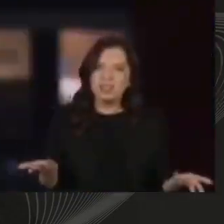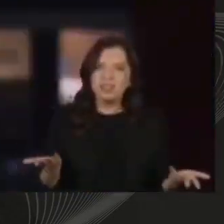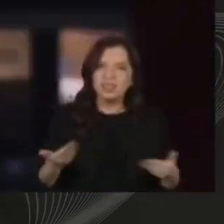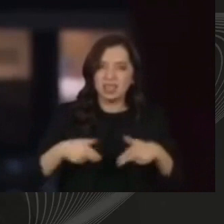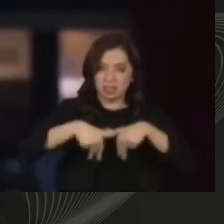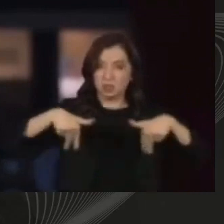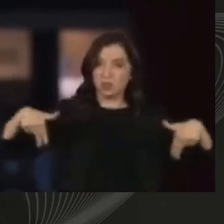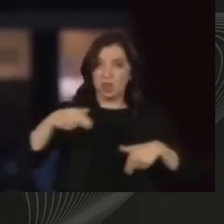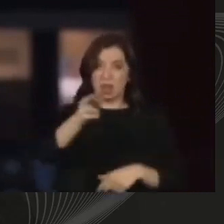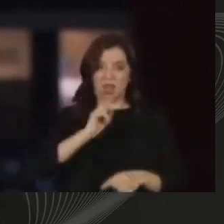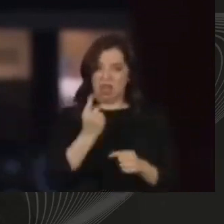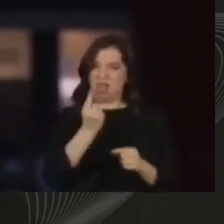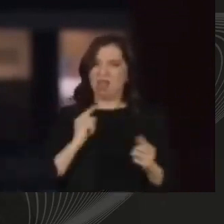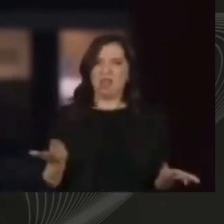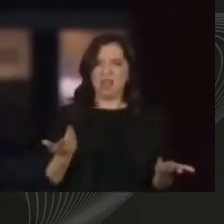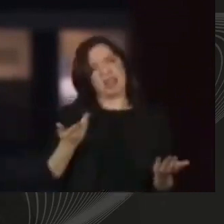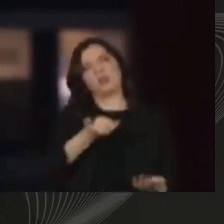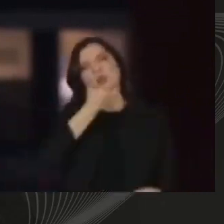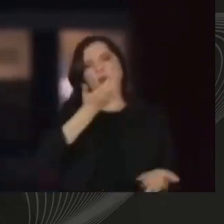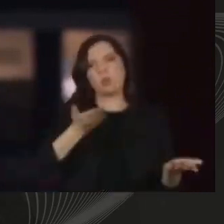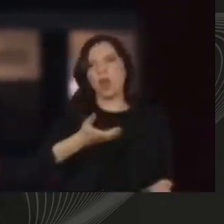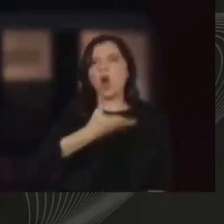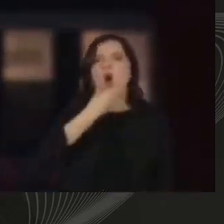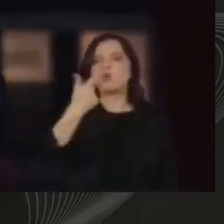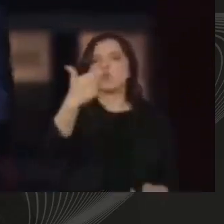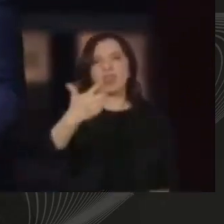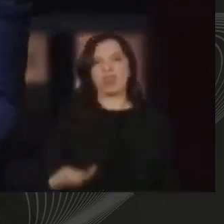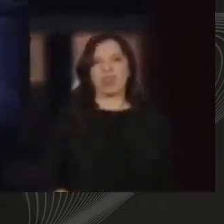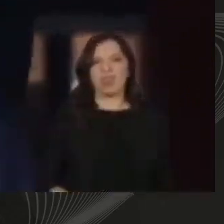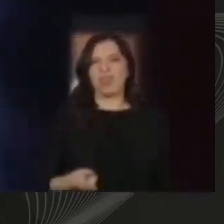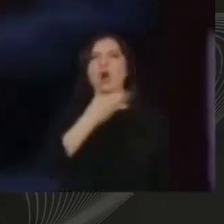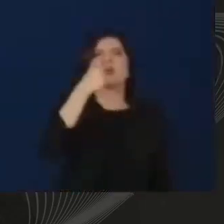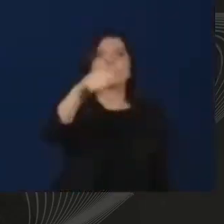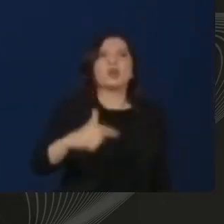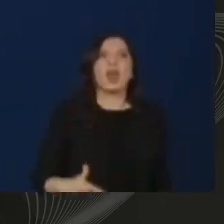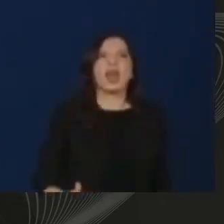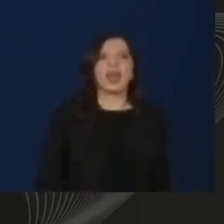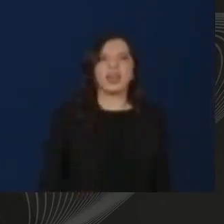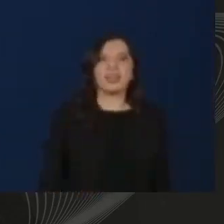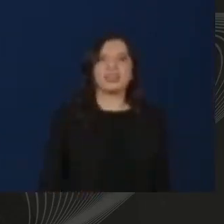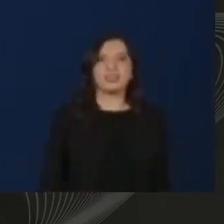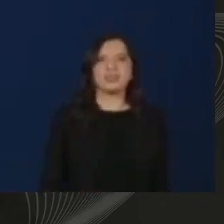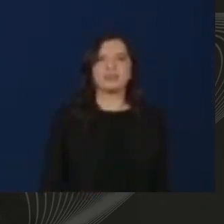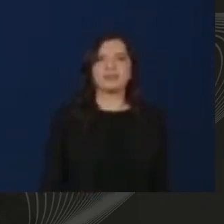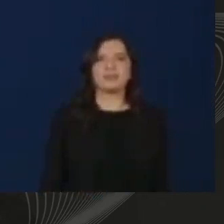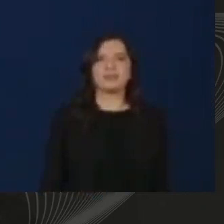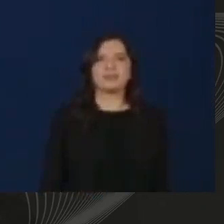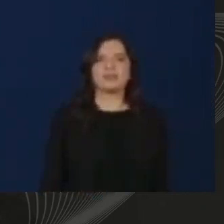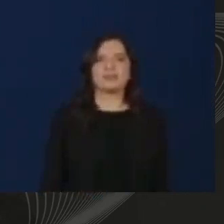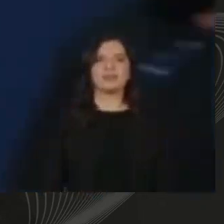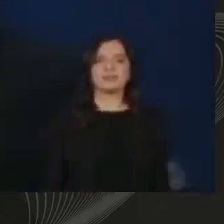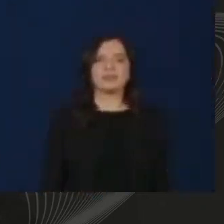para prefeito de São Paulo, depois da redemocratização, foi aquela em que participaram Jânio Quadros, Fernando